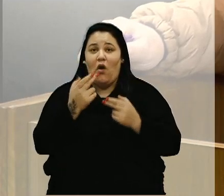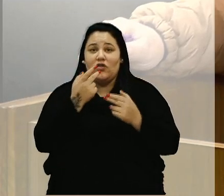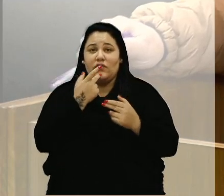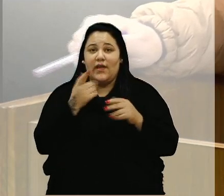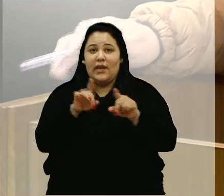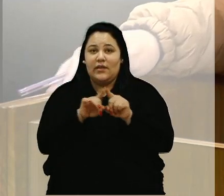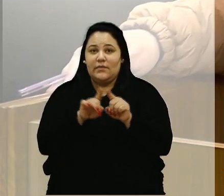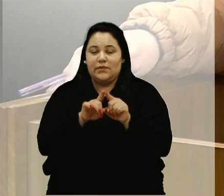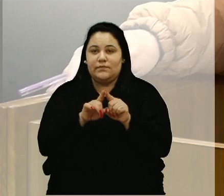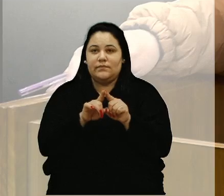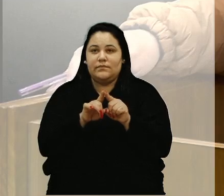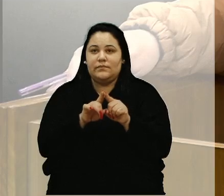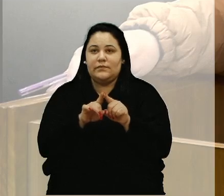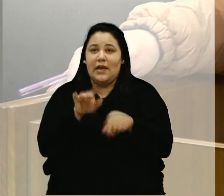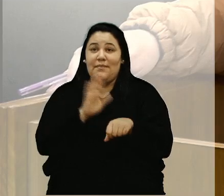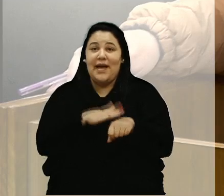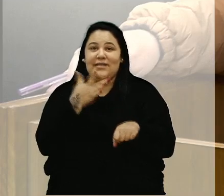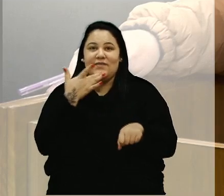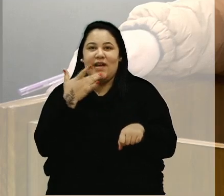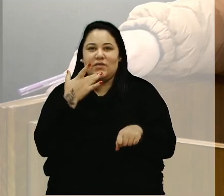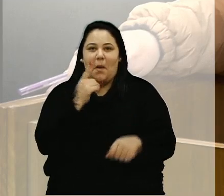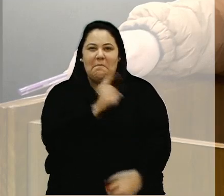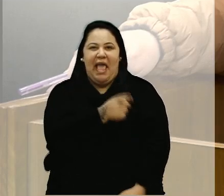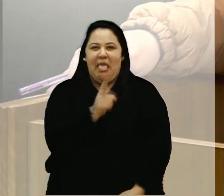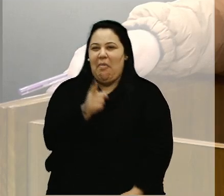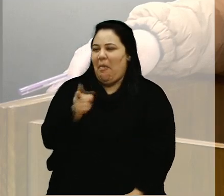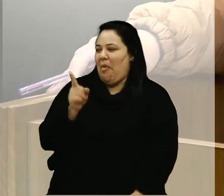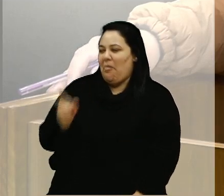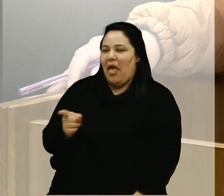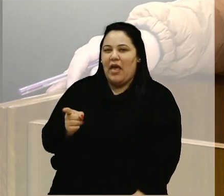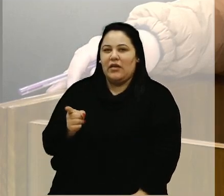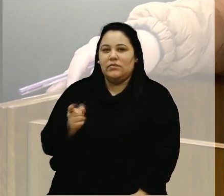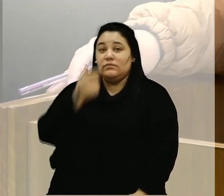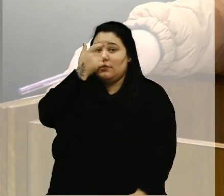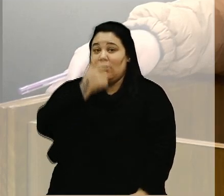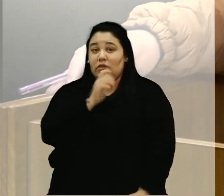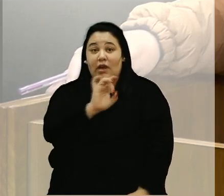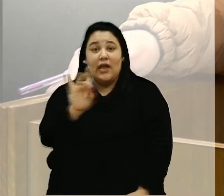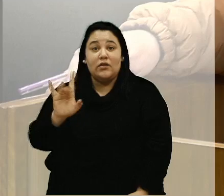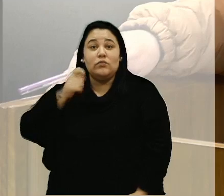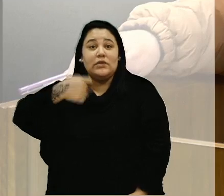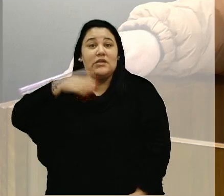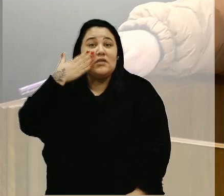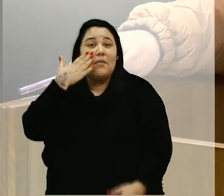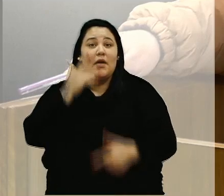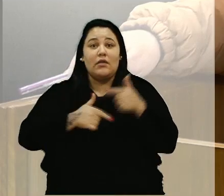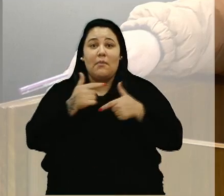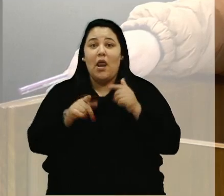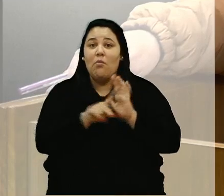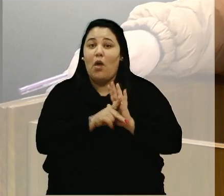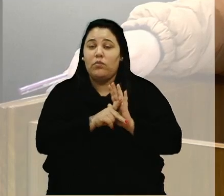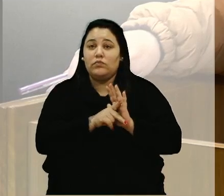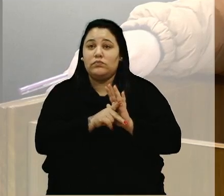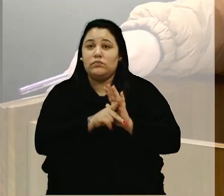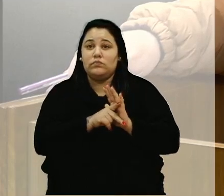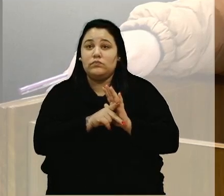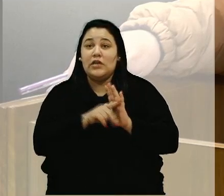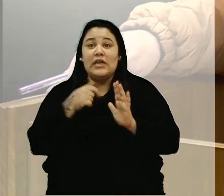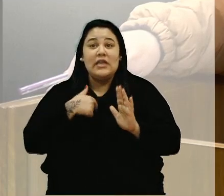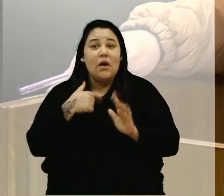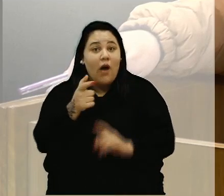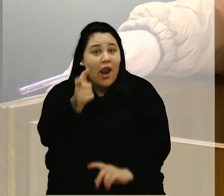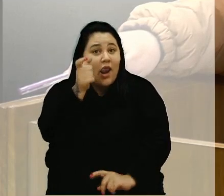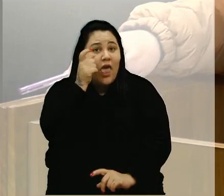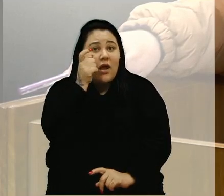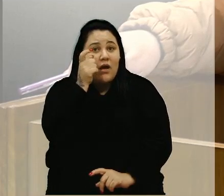muito fácil apontar para os outros, então acho que cada um tem que saber o que está fazendo. E eu sempre faço um alerta aos pais. Cuidem das